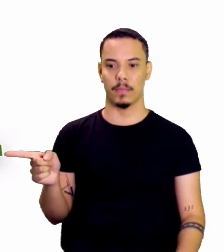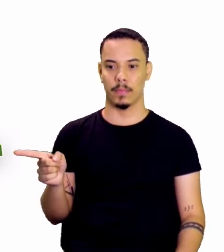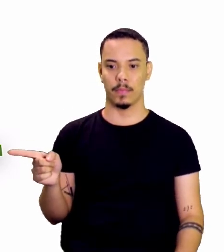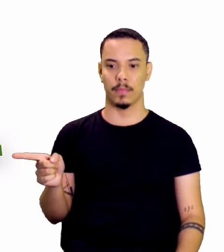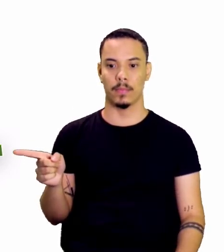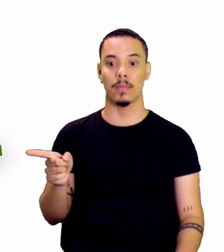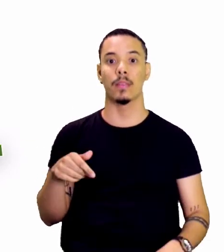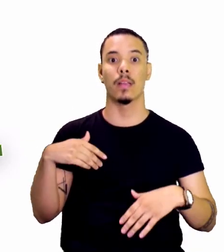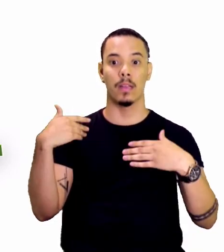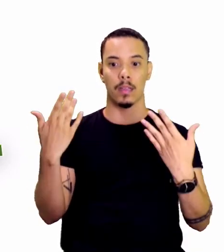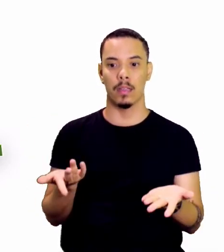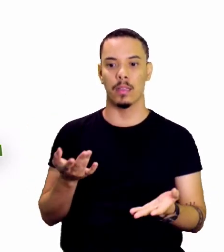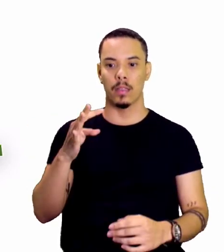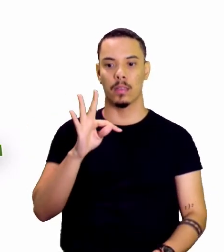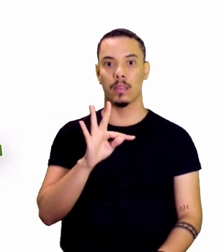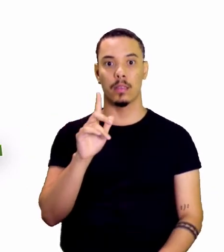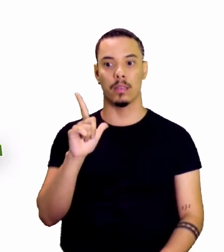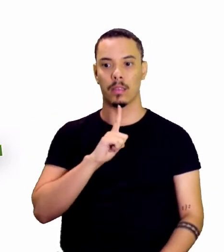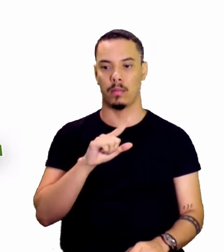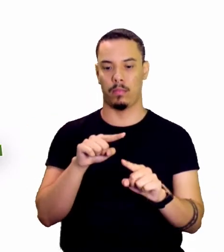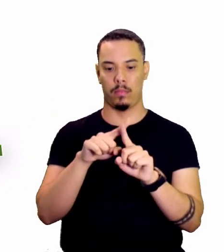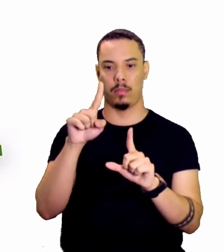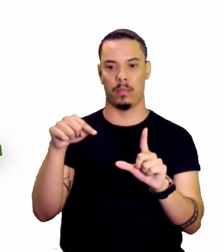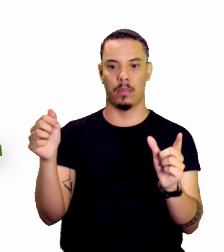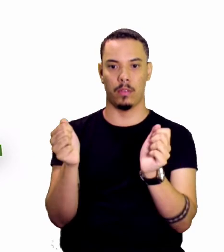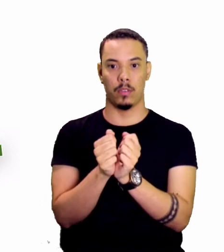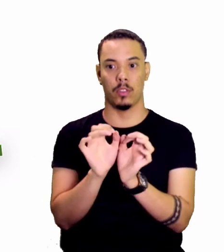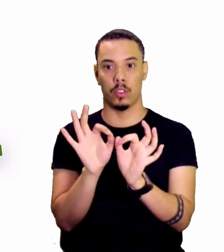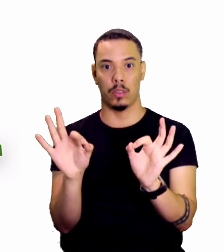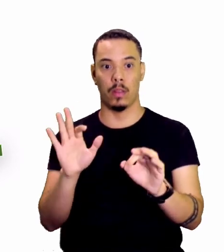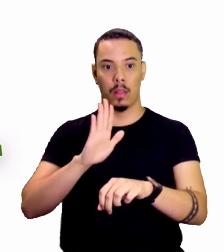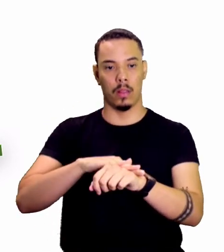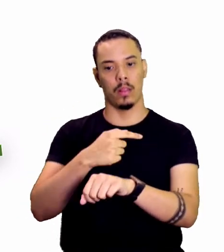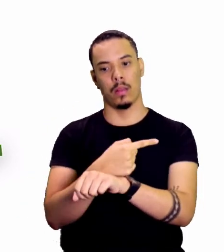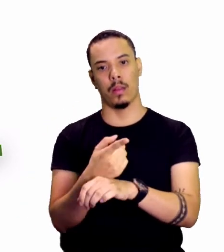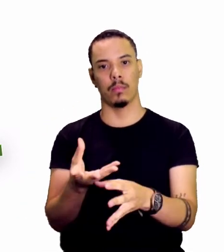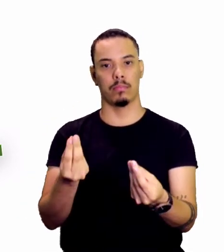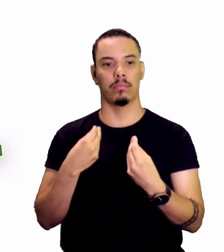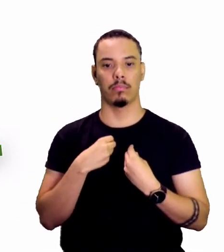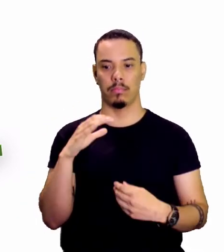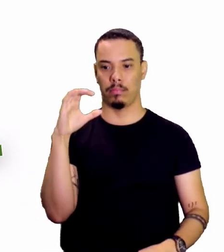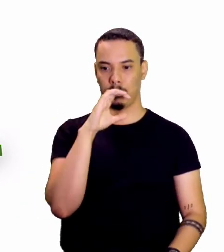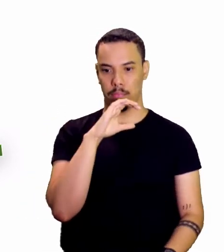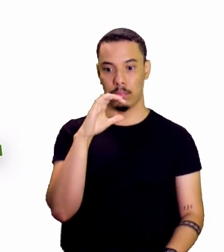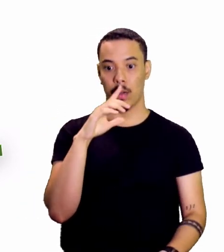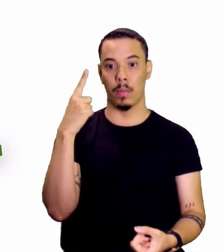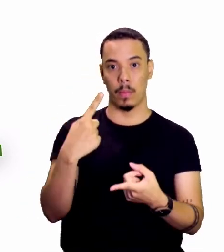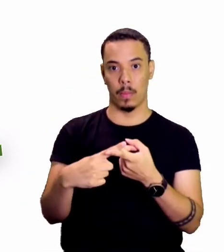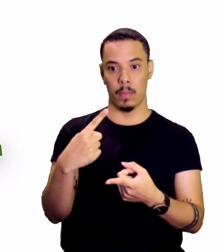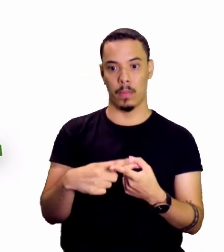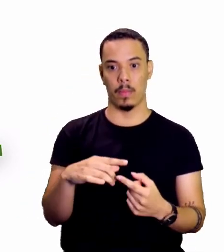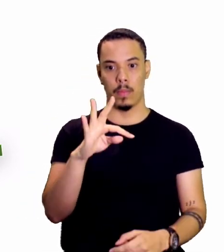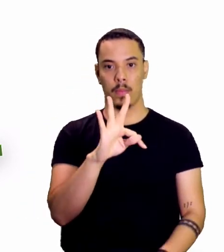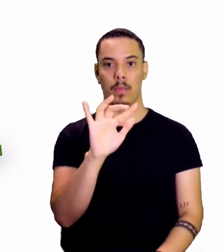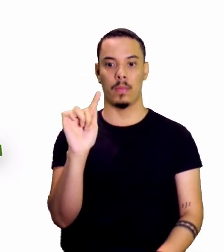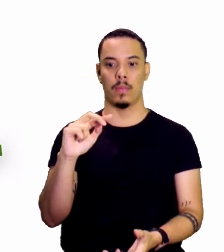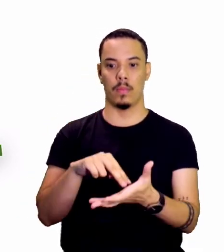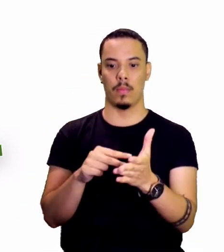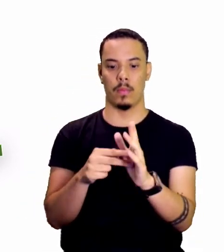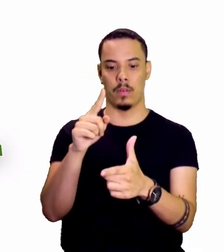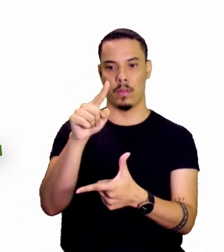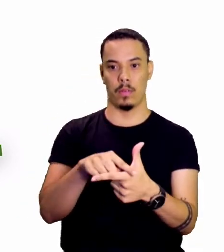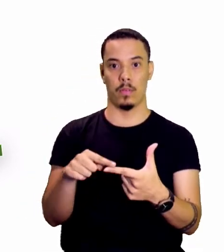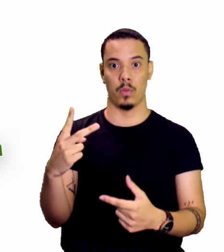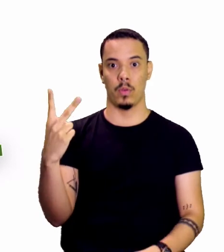do gráfico de distância tempo nos fornecem a velocidade porque a tangente é divisão